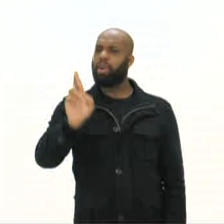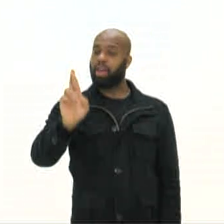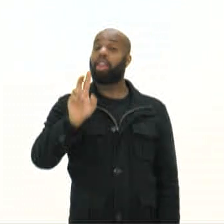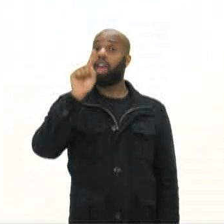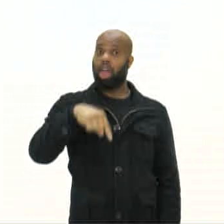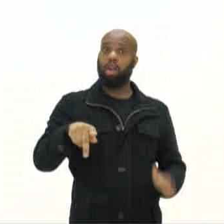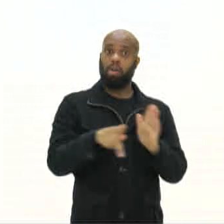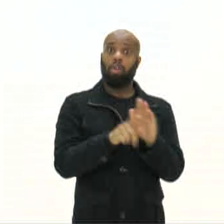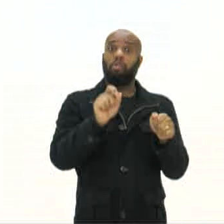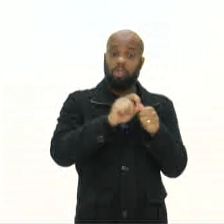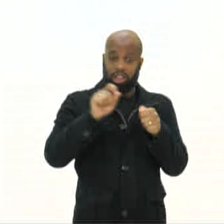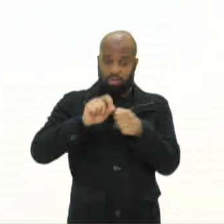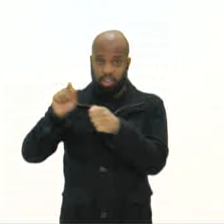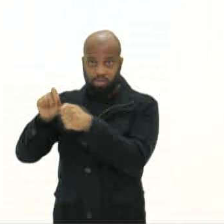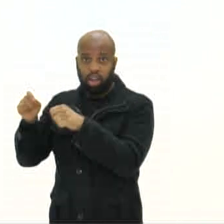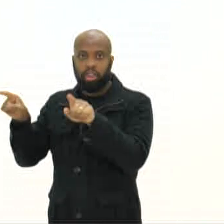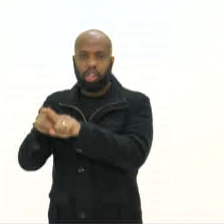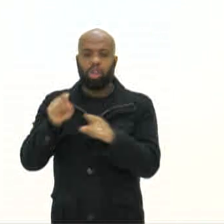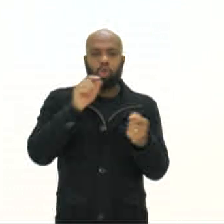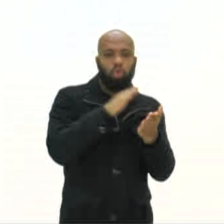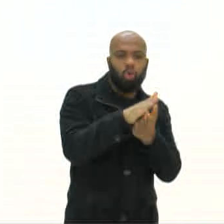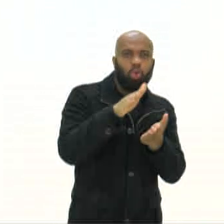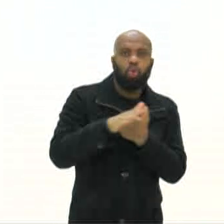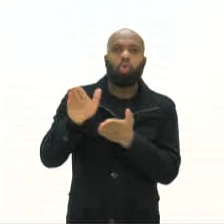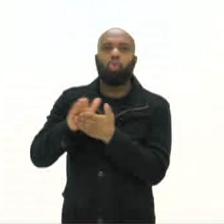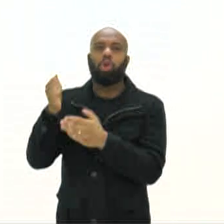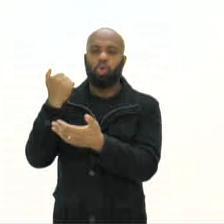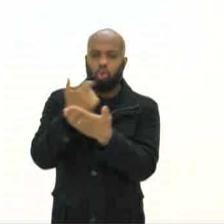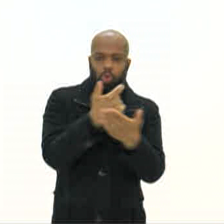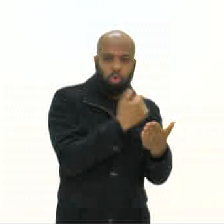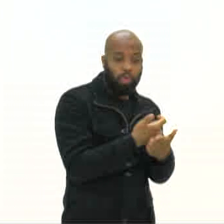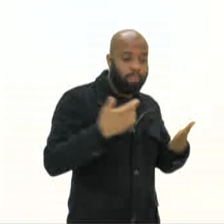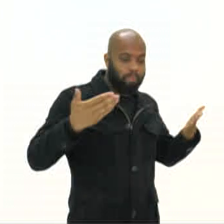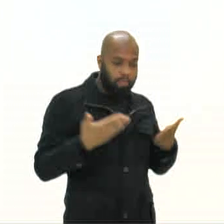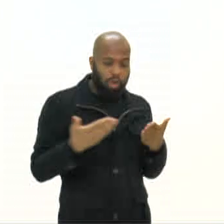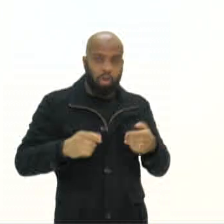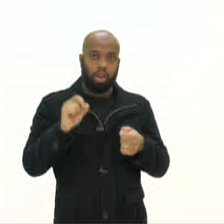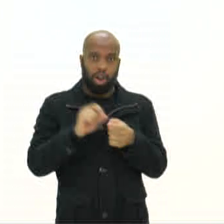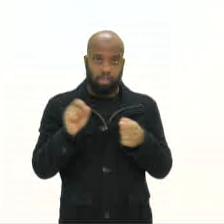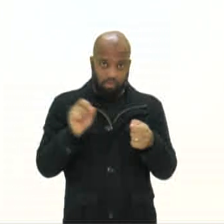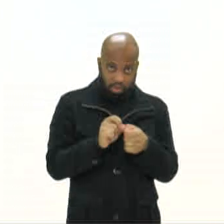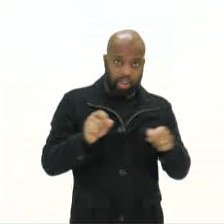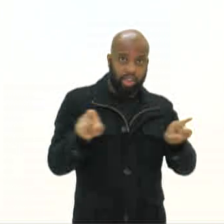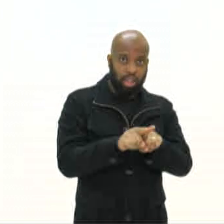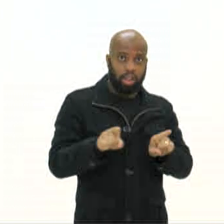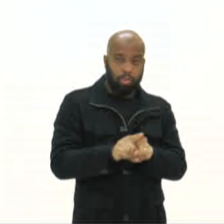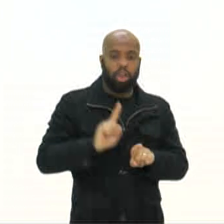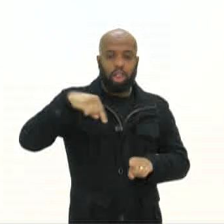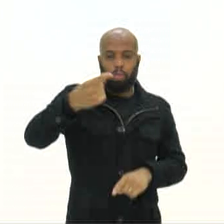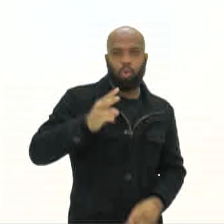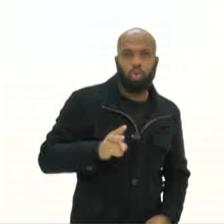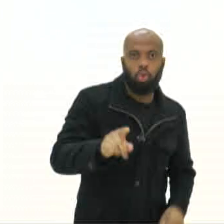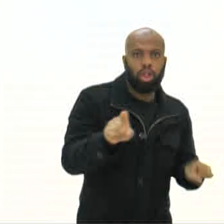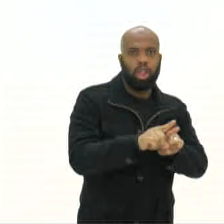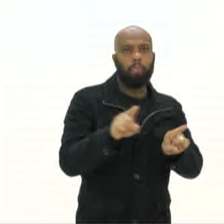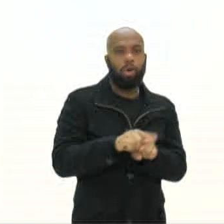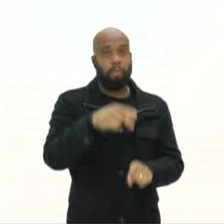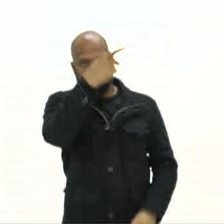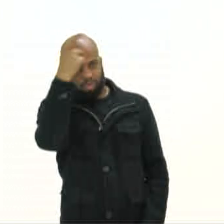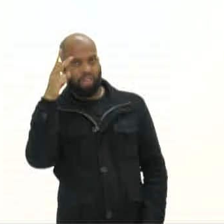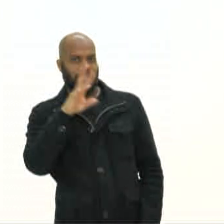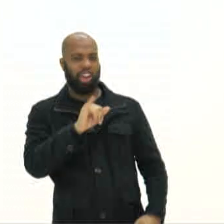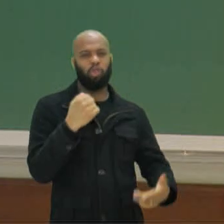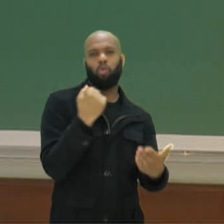a reprodução e o consumo imediato. Então, é produzido, reproduzido e consumido,